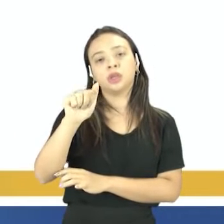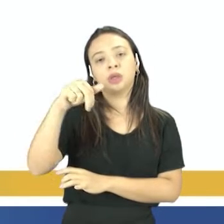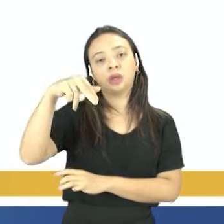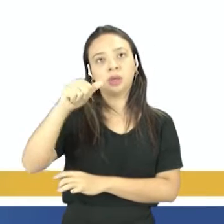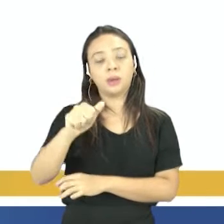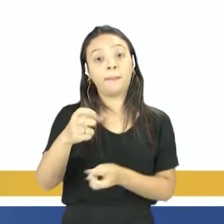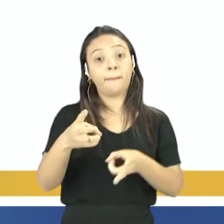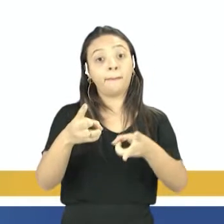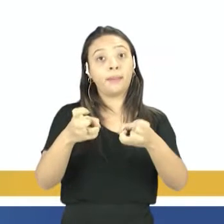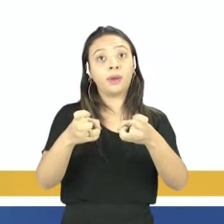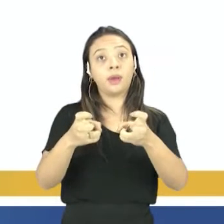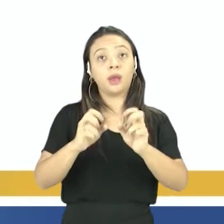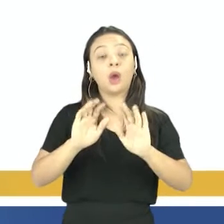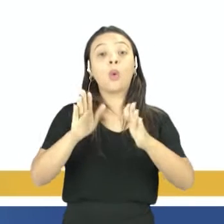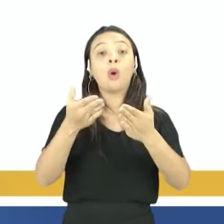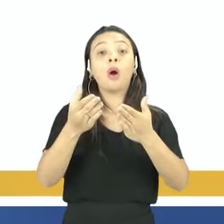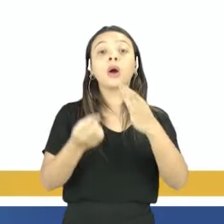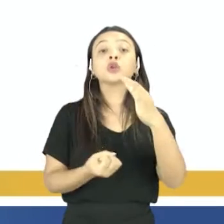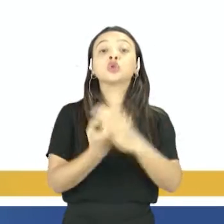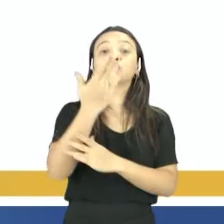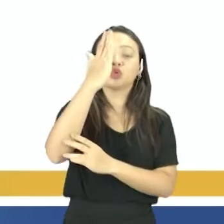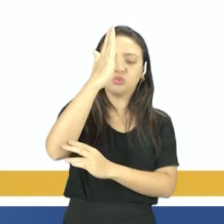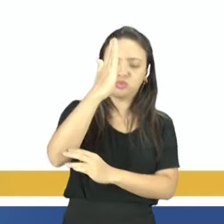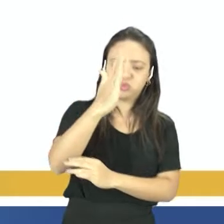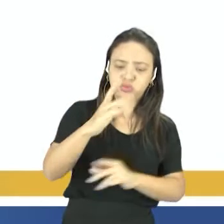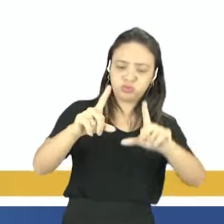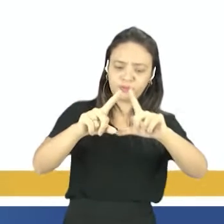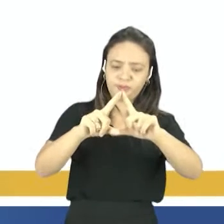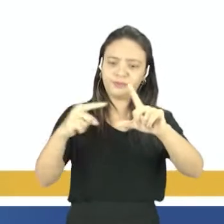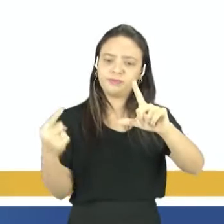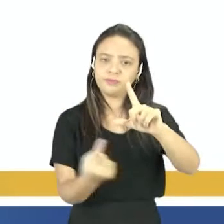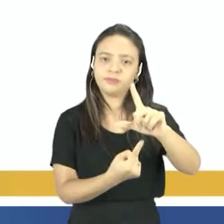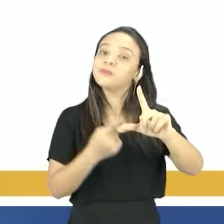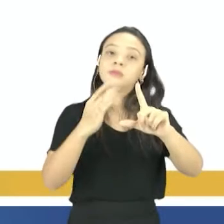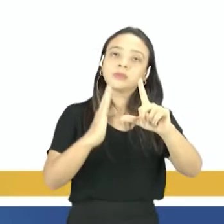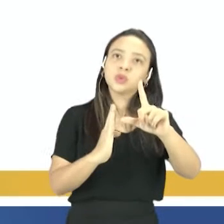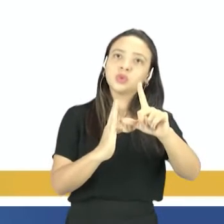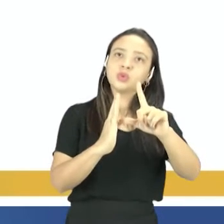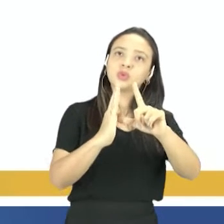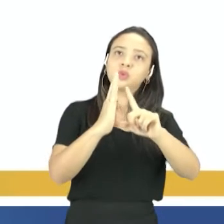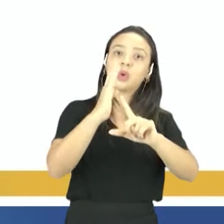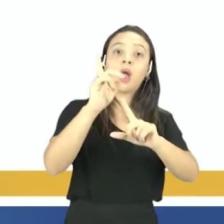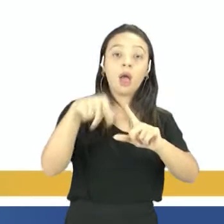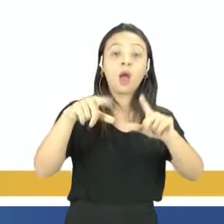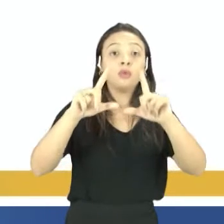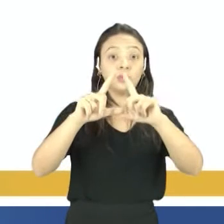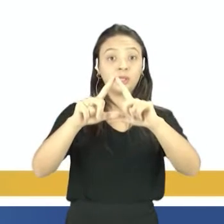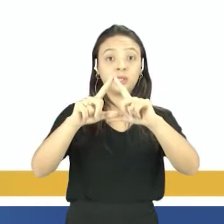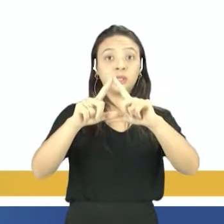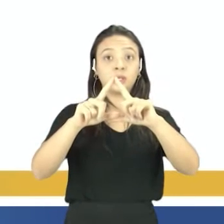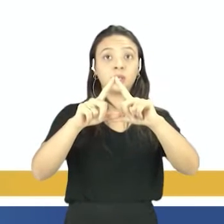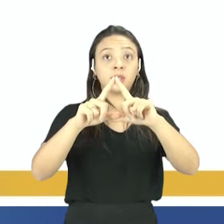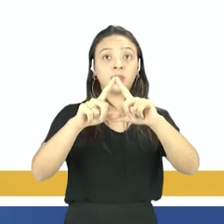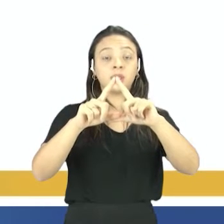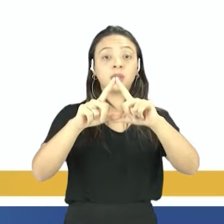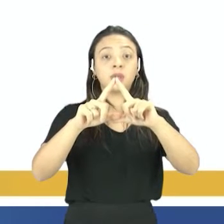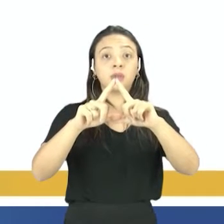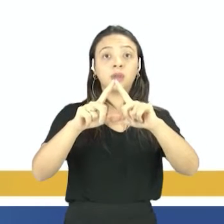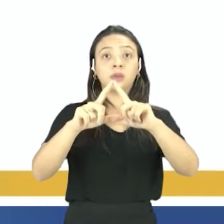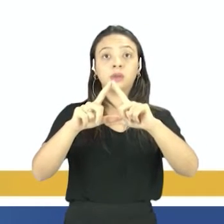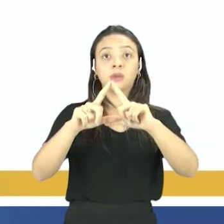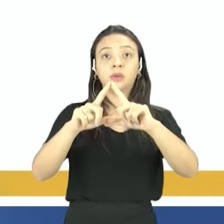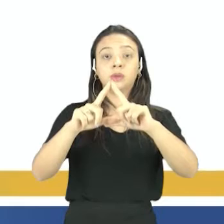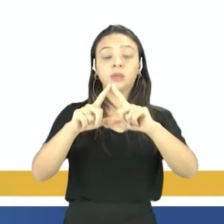gerada. É uma seção, né, eu falo secção, é um triângulo isósceles. Ou seja,